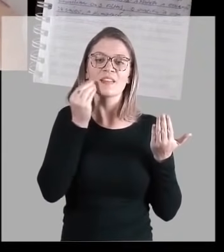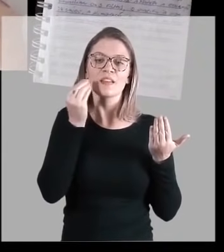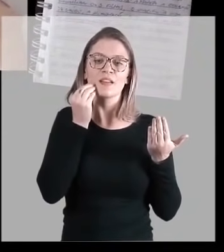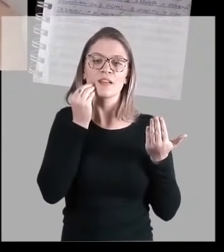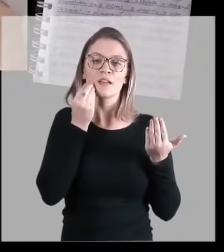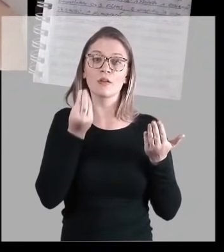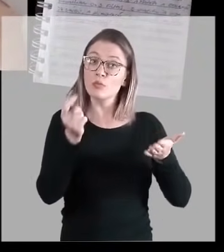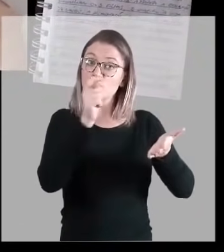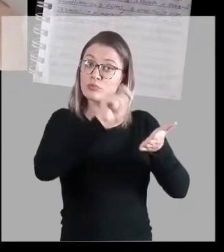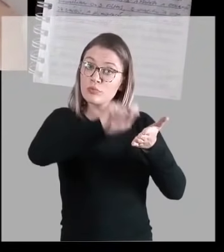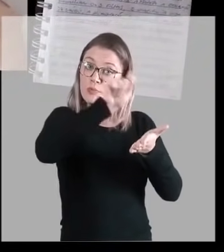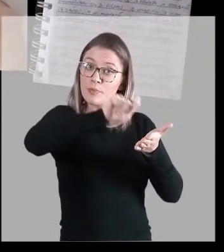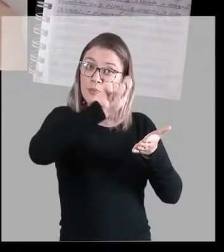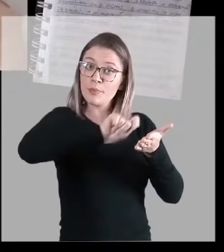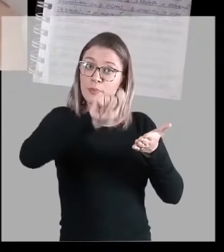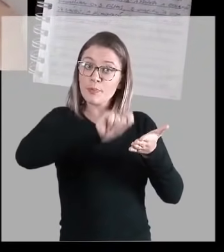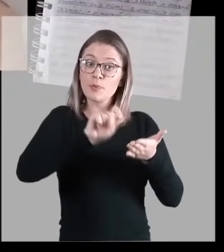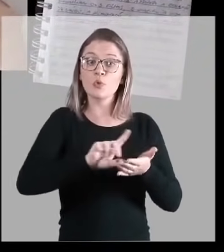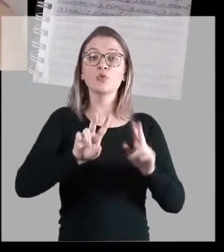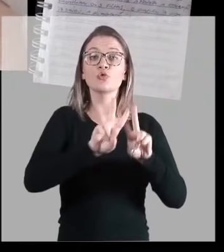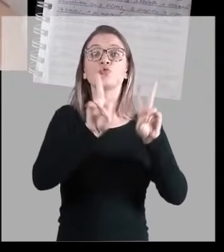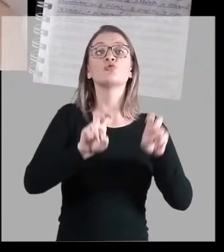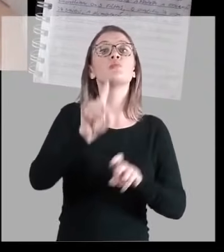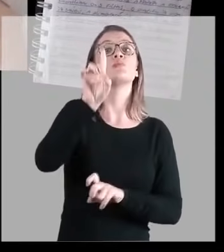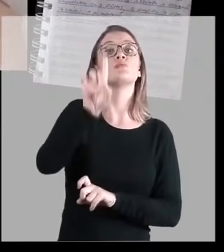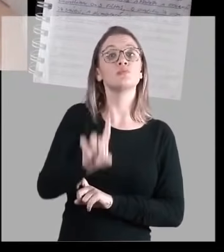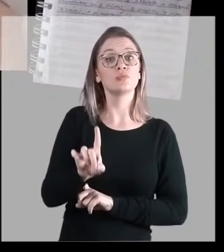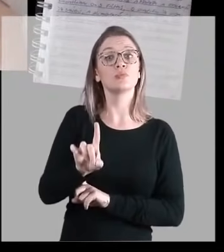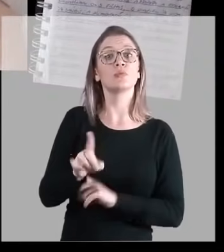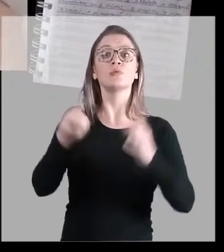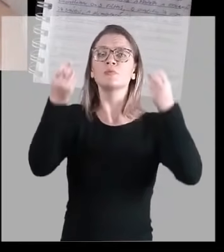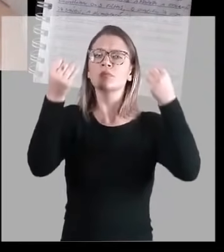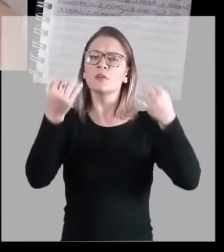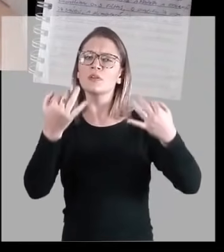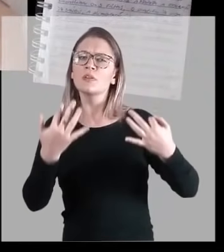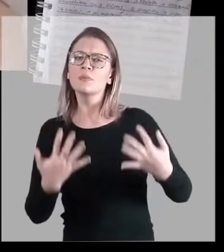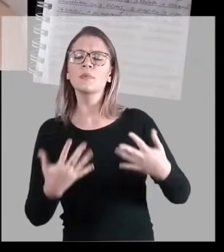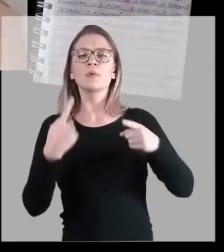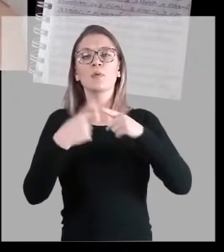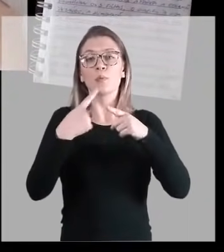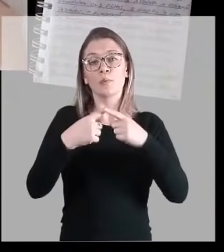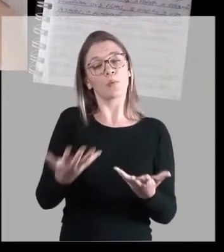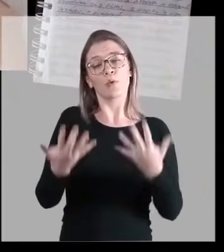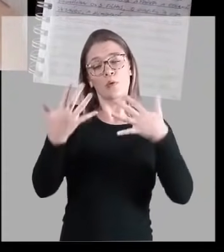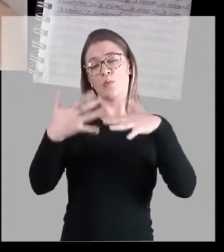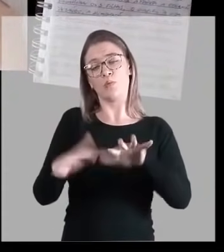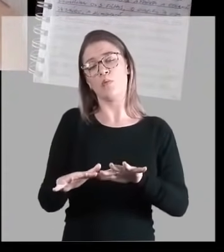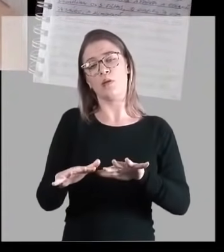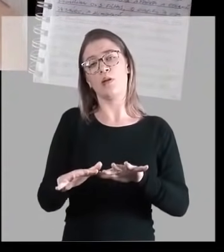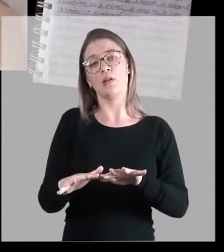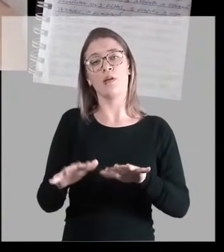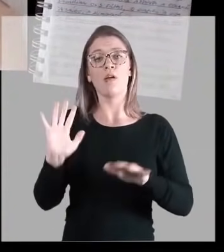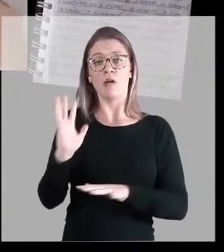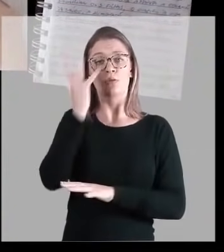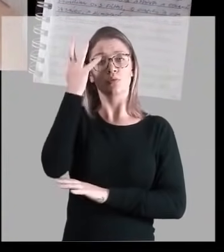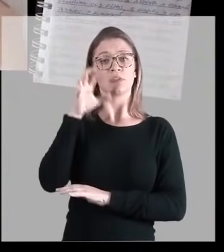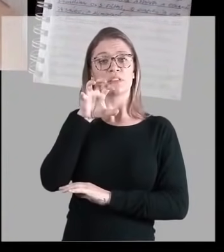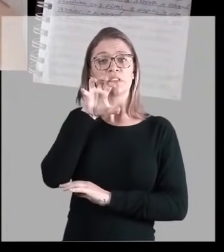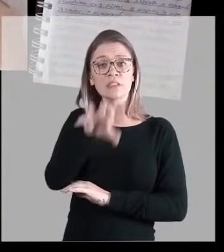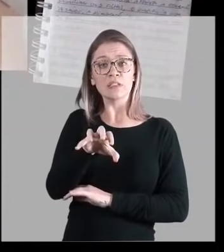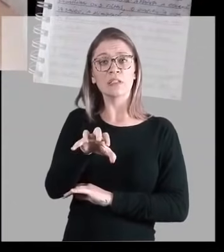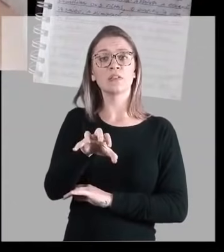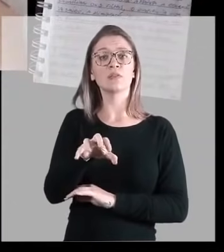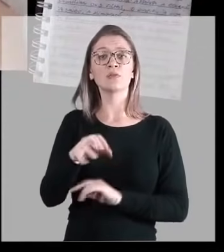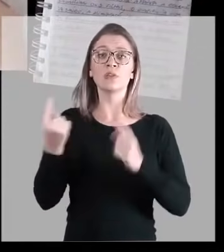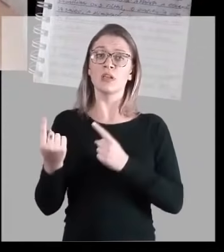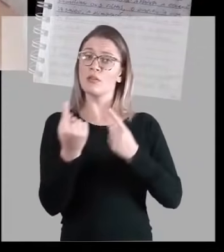esse documento questões de direito, né, para explicar a esses professores por que que não queriam que determinados abusos ou coisas que concorriam com as